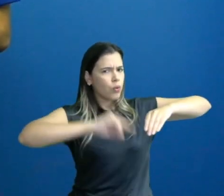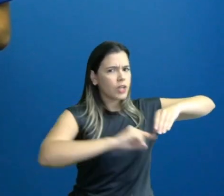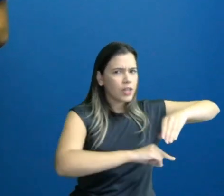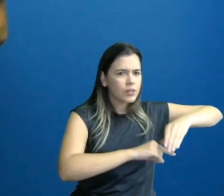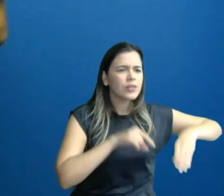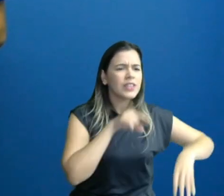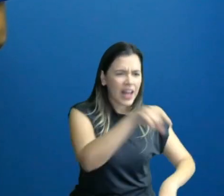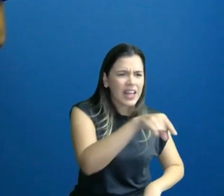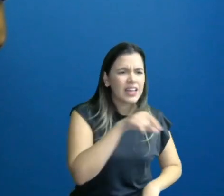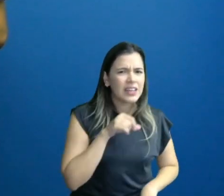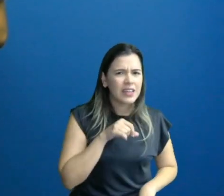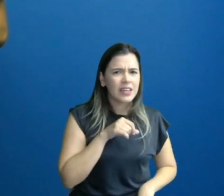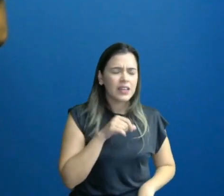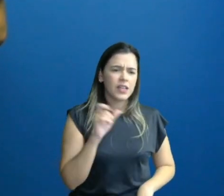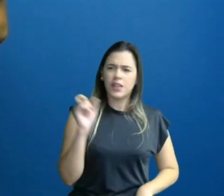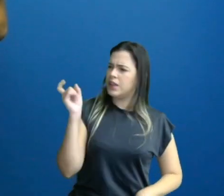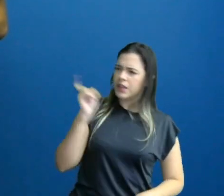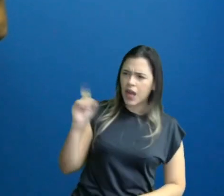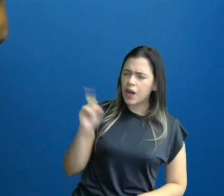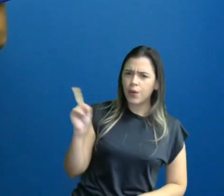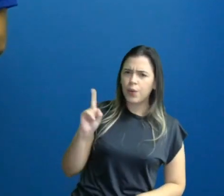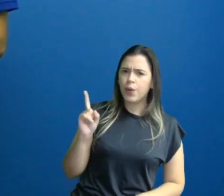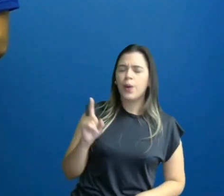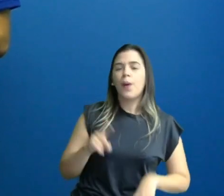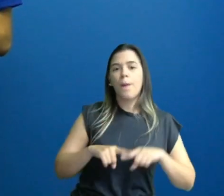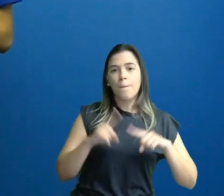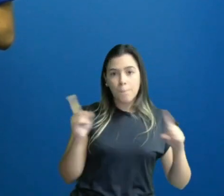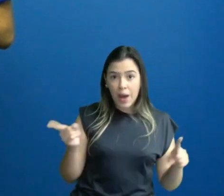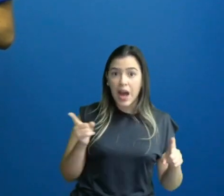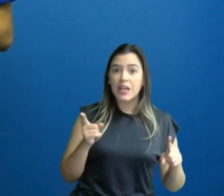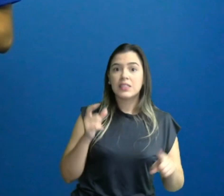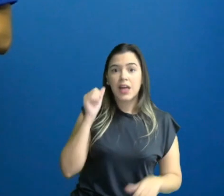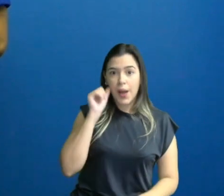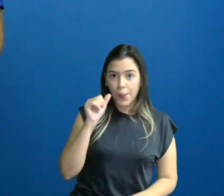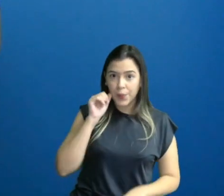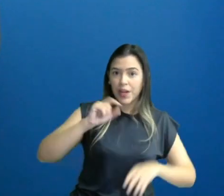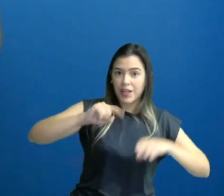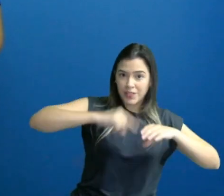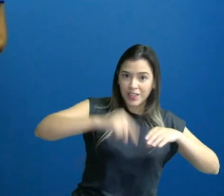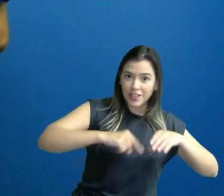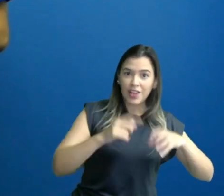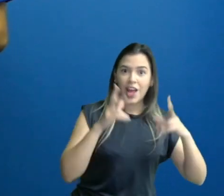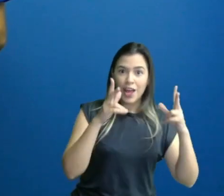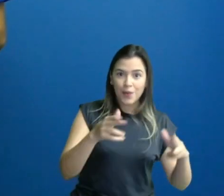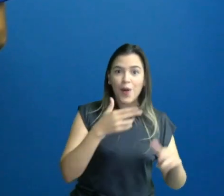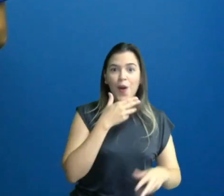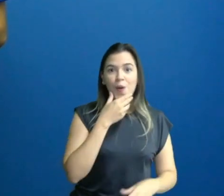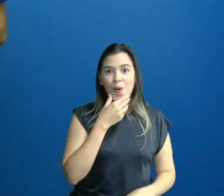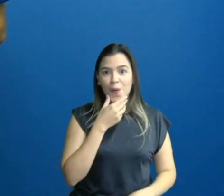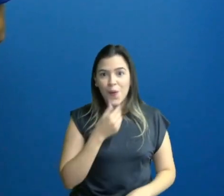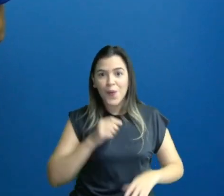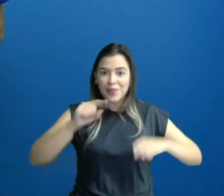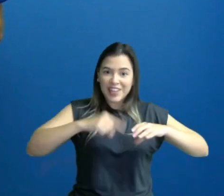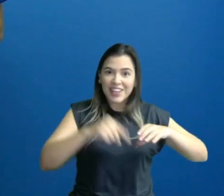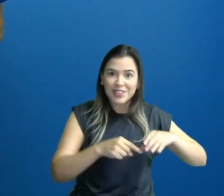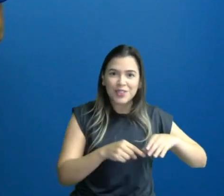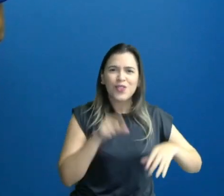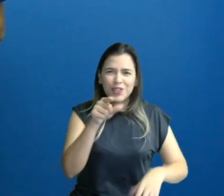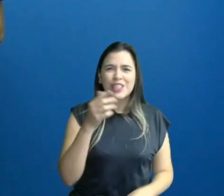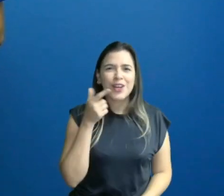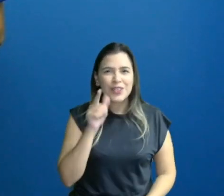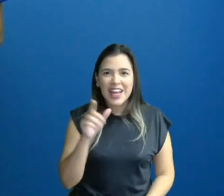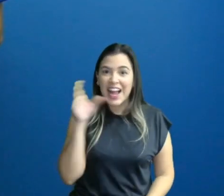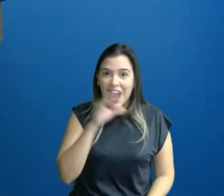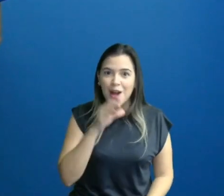não o tatu não tá mais a mulher do Tatu tando mesmo que eu tô tá você consegue falar isso bem